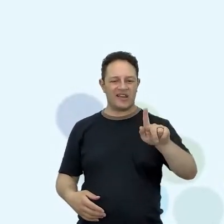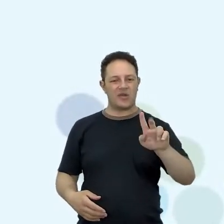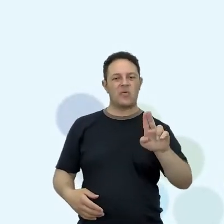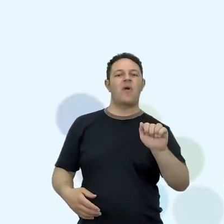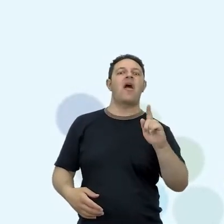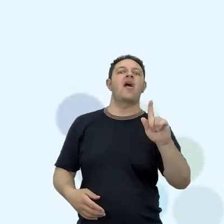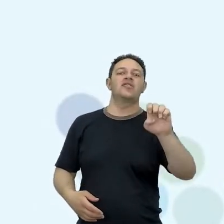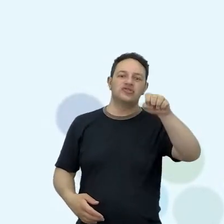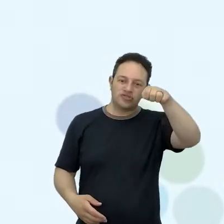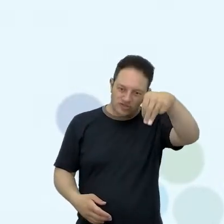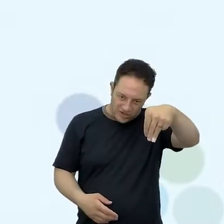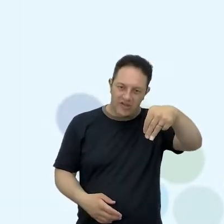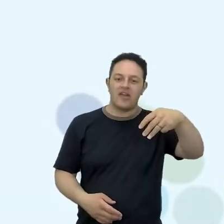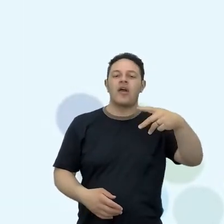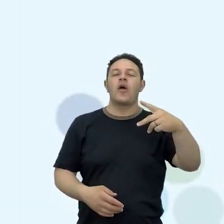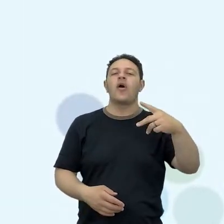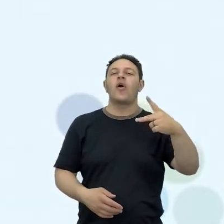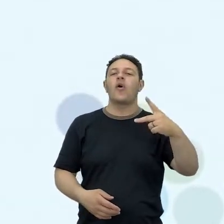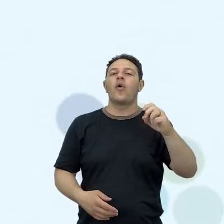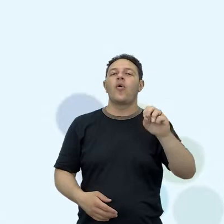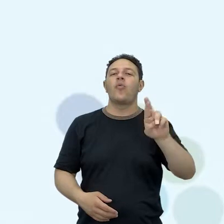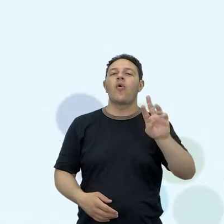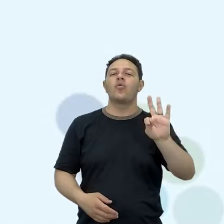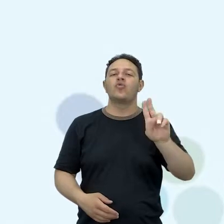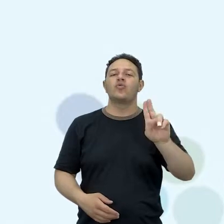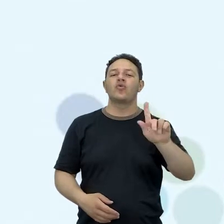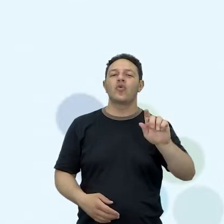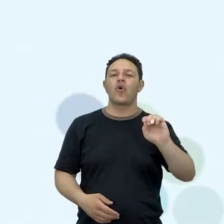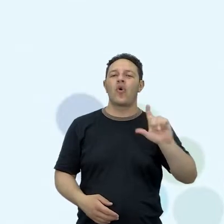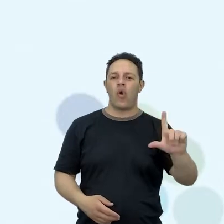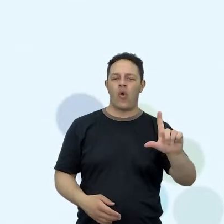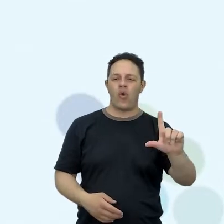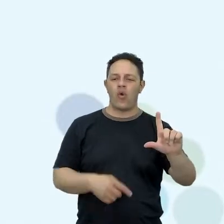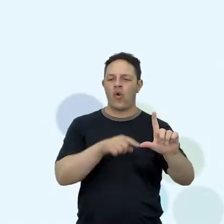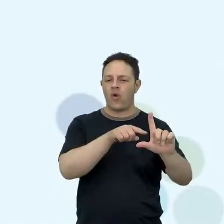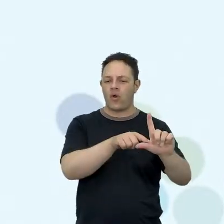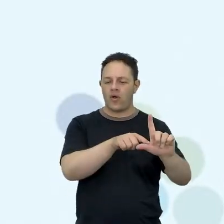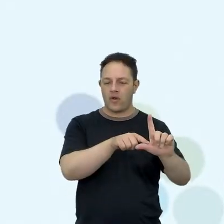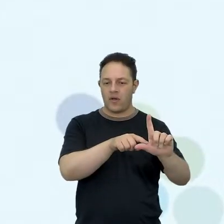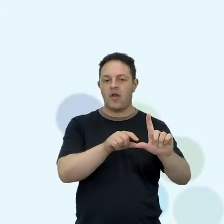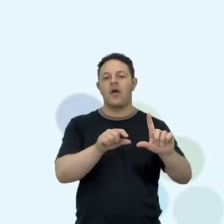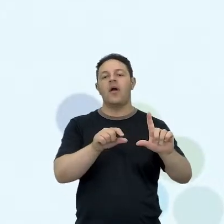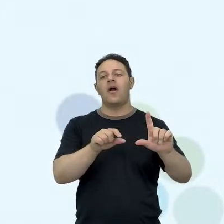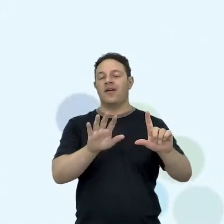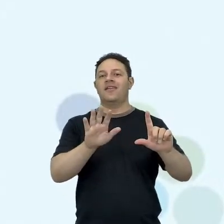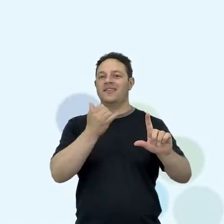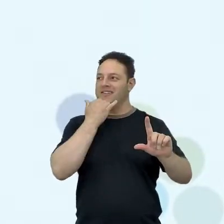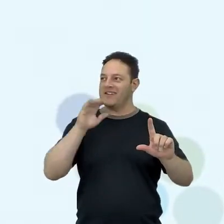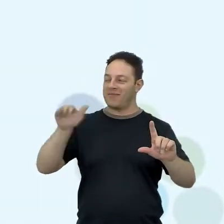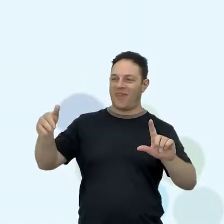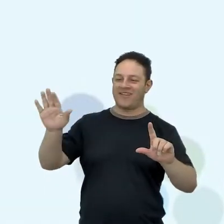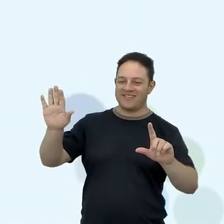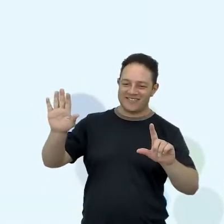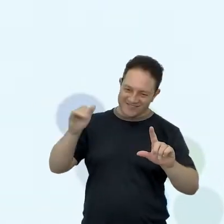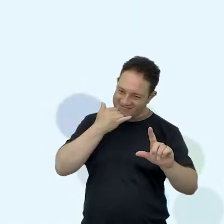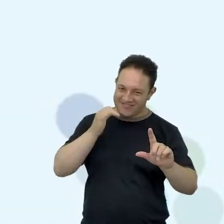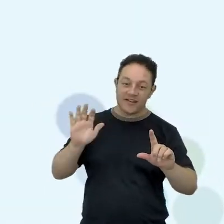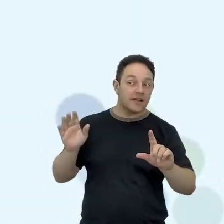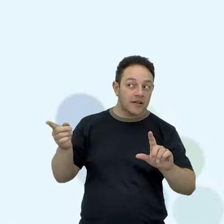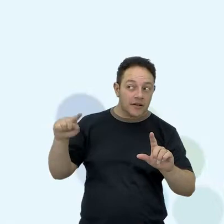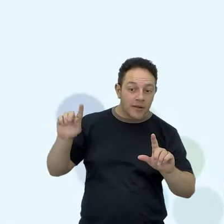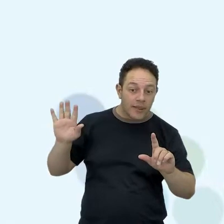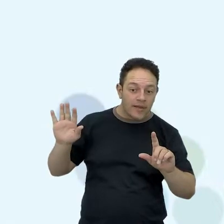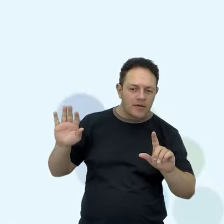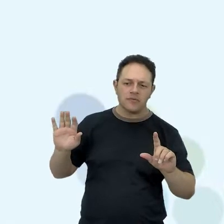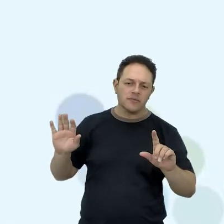conheço. pseudolinguagem. Tem um motivo para ser chamado. Opa, eu tá adiantado aqui. Cadê minha caneta?